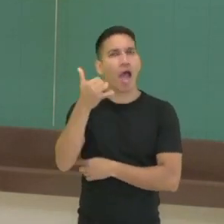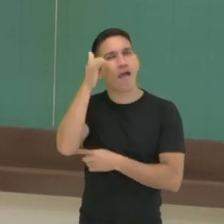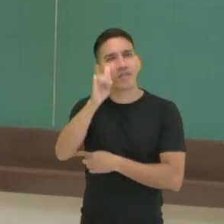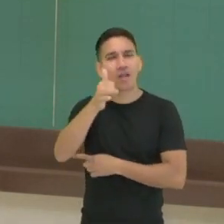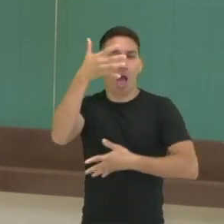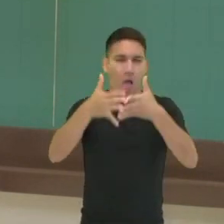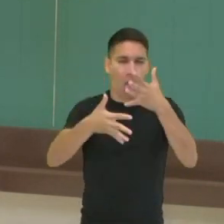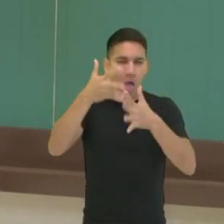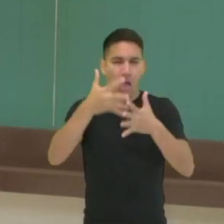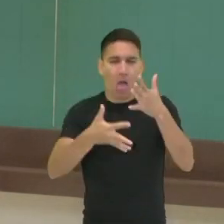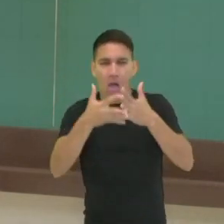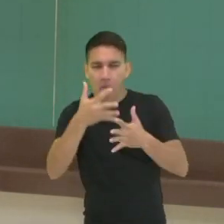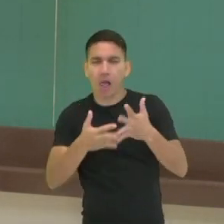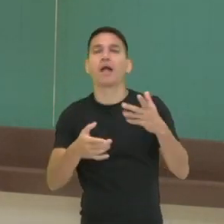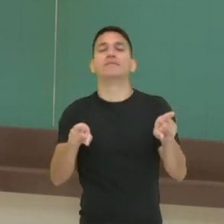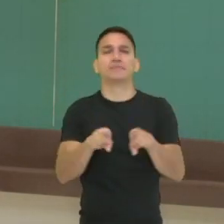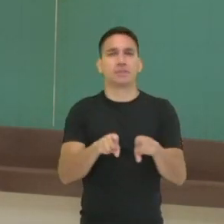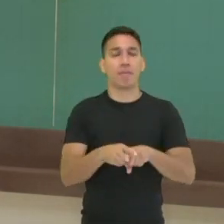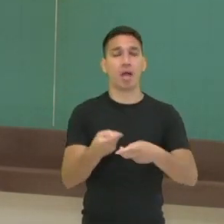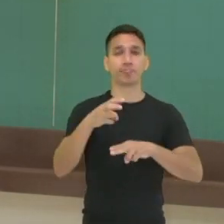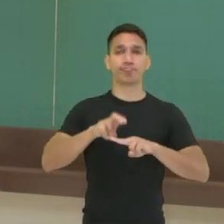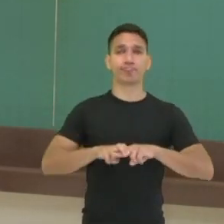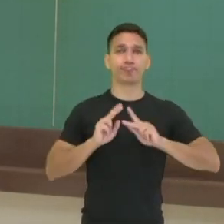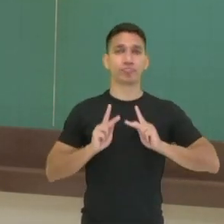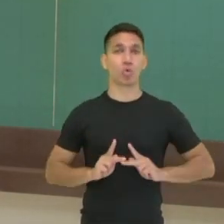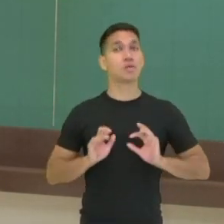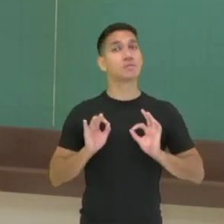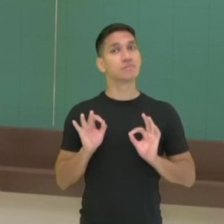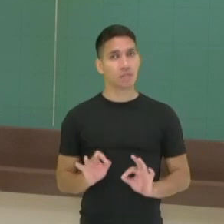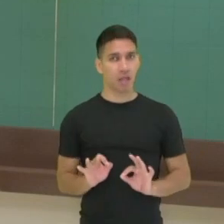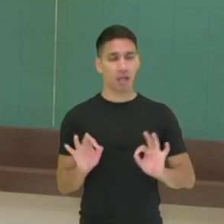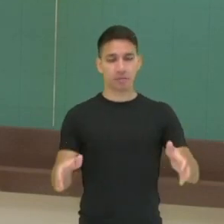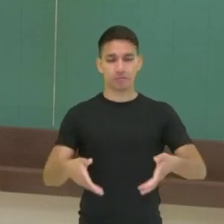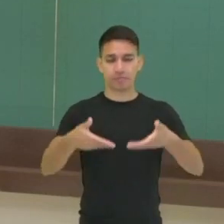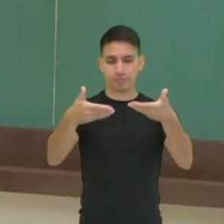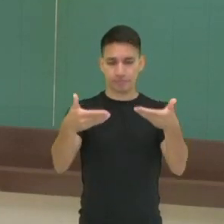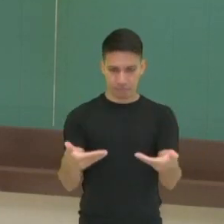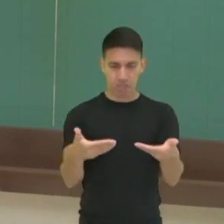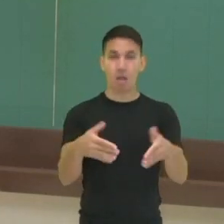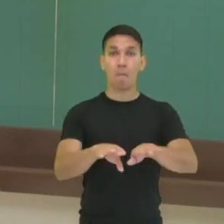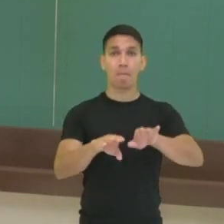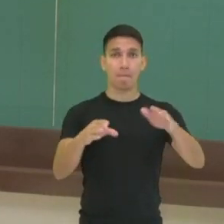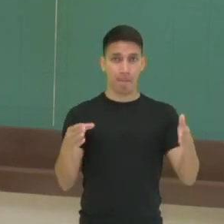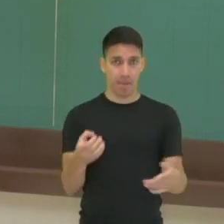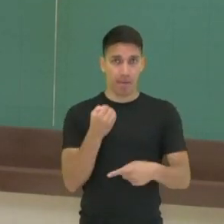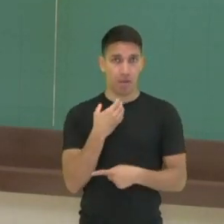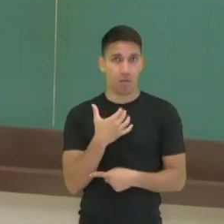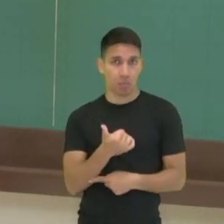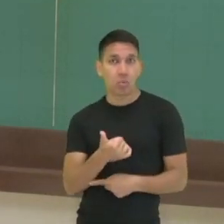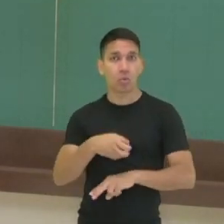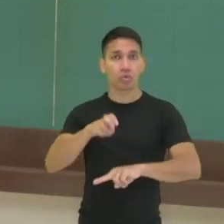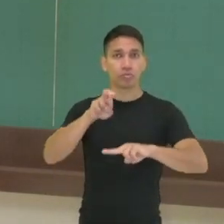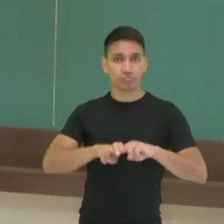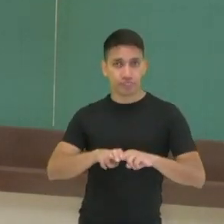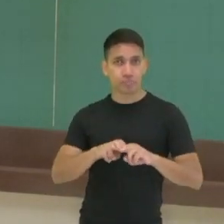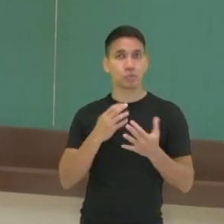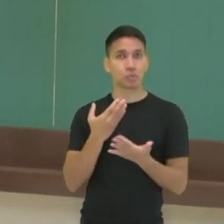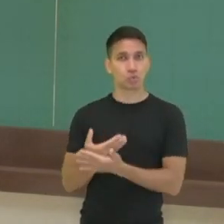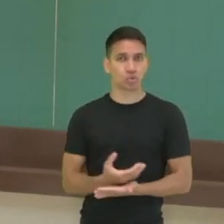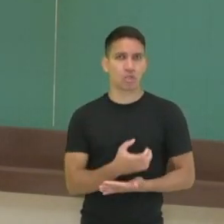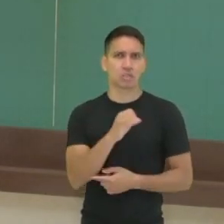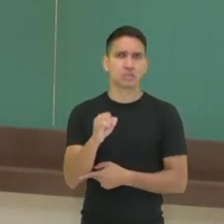ruídos, sentadinho direitinho, apoiando o seu material numa mesa, por exemplo. Se você está num